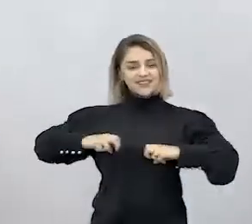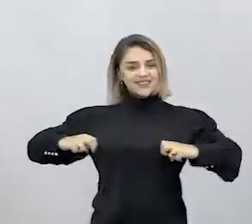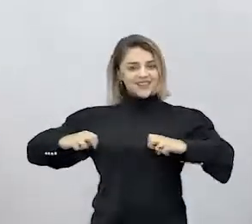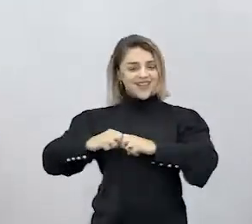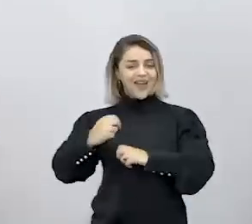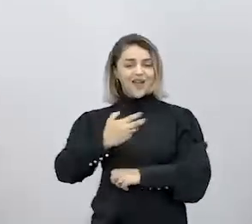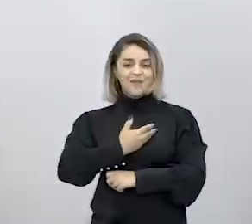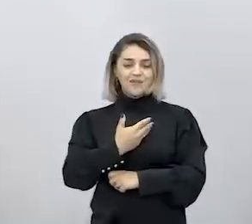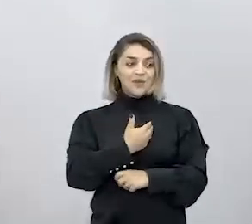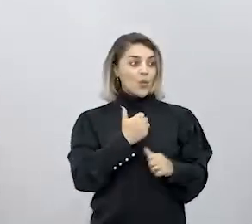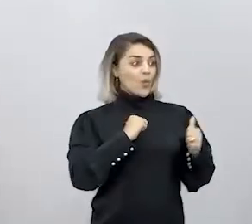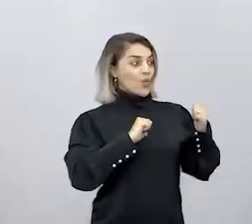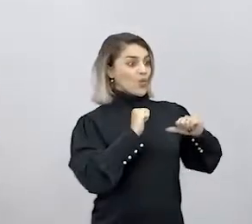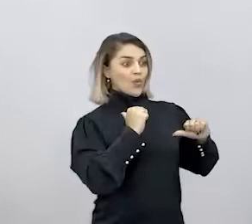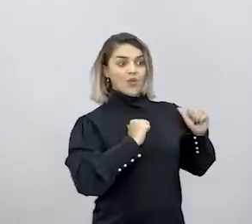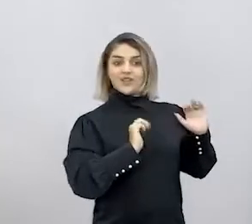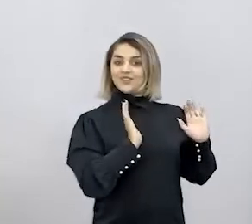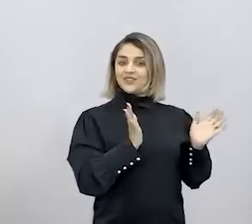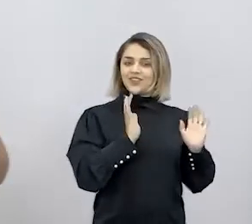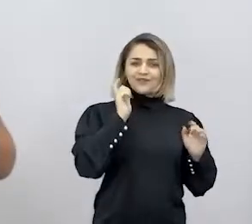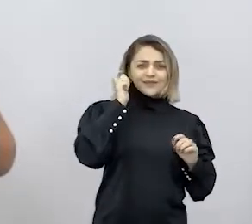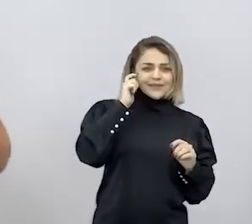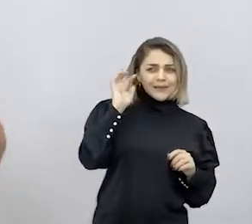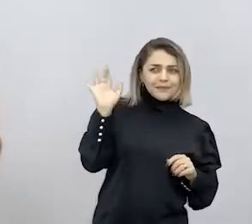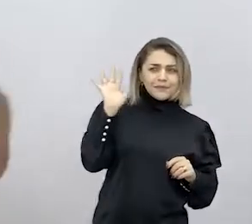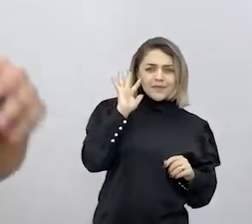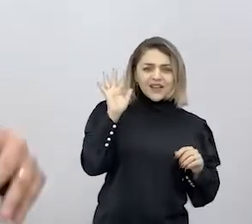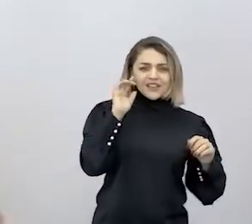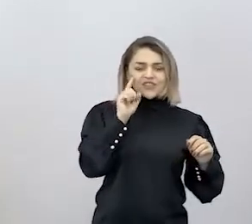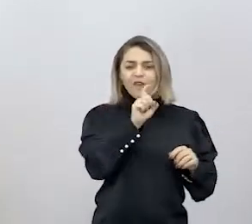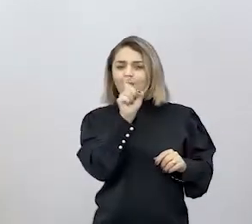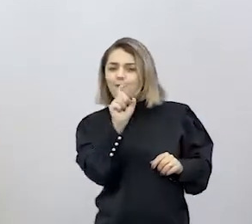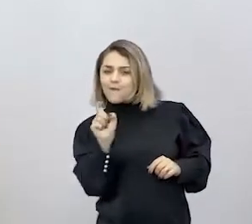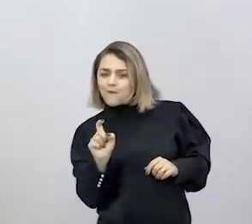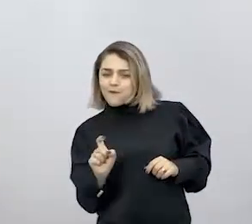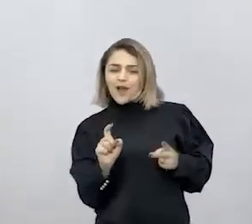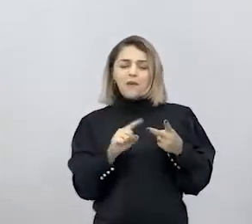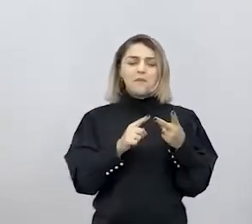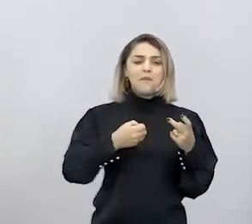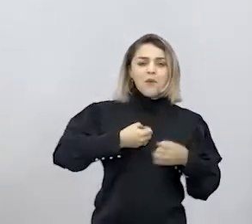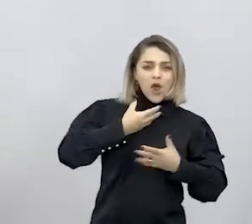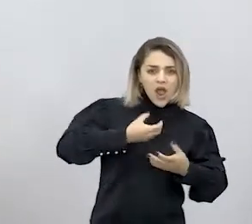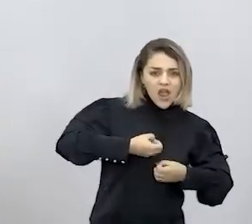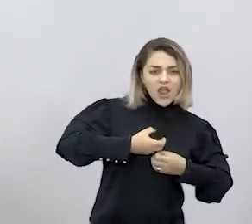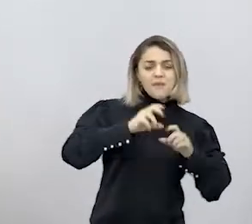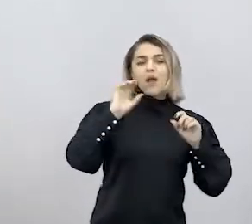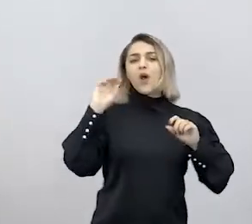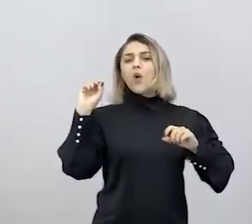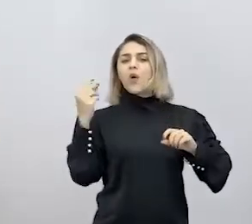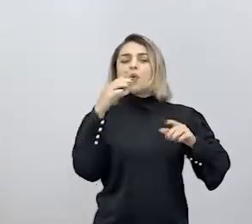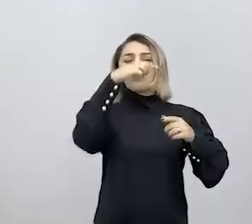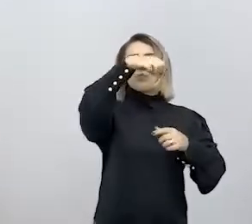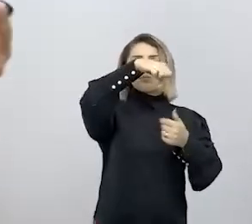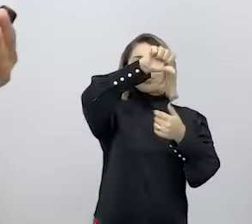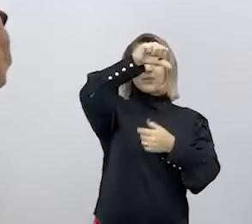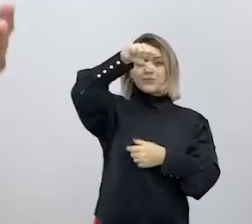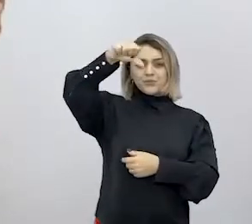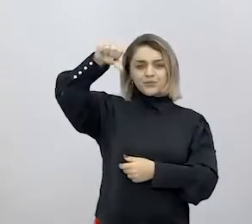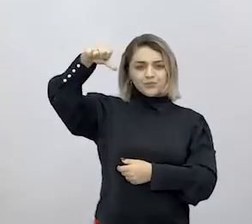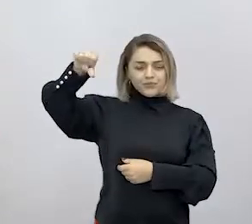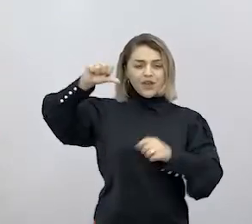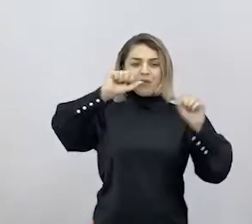fiquei ansiosa. Para vocês pensarem um mural, um grafite, um poema, para poder representar uma obra de